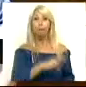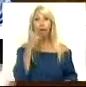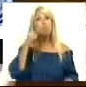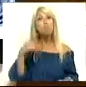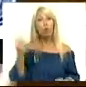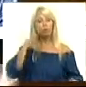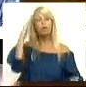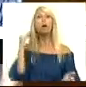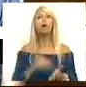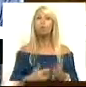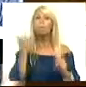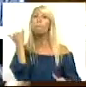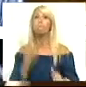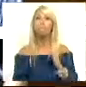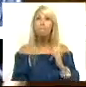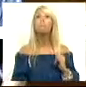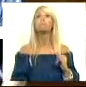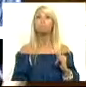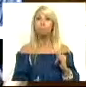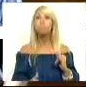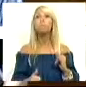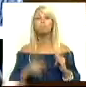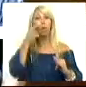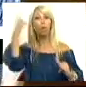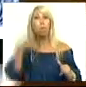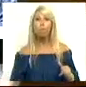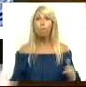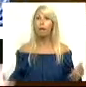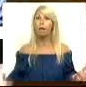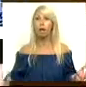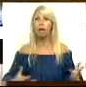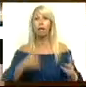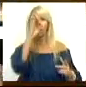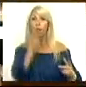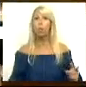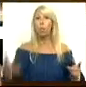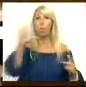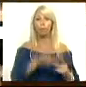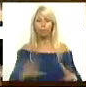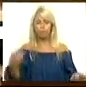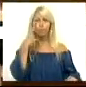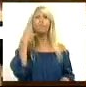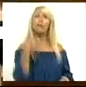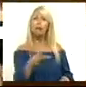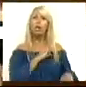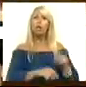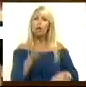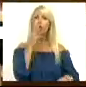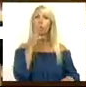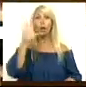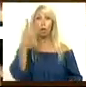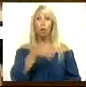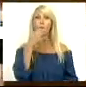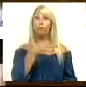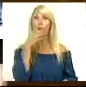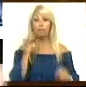bastante nocivos e riscos bastante graves para a humanidade e para o ambiente. Repare, Sr. Deputado, quando nós